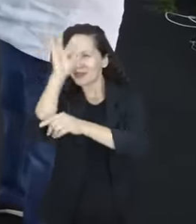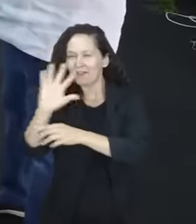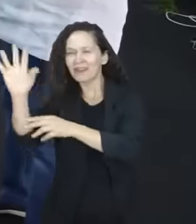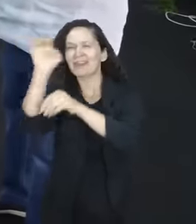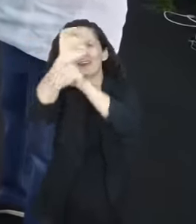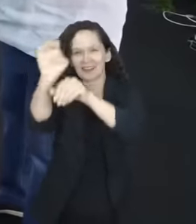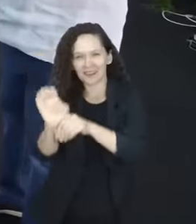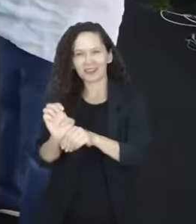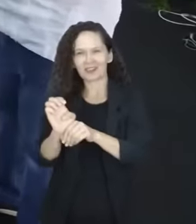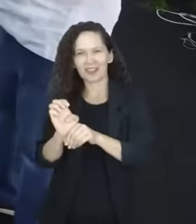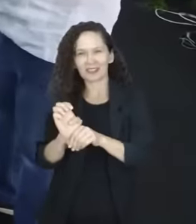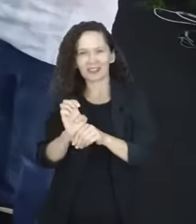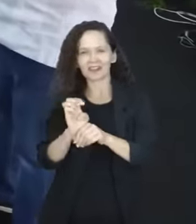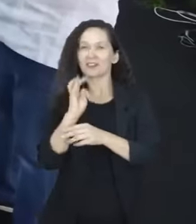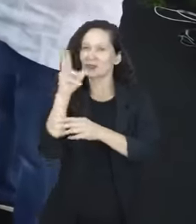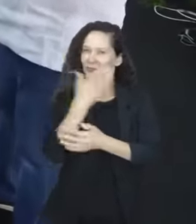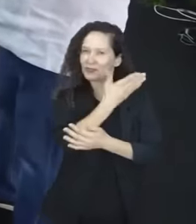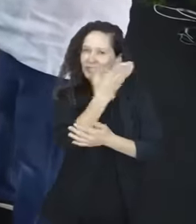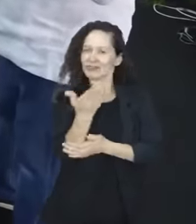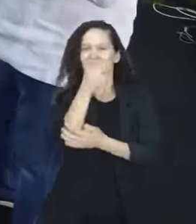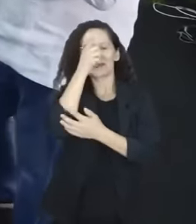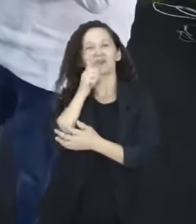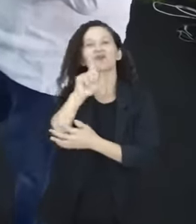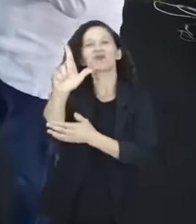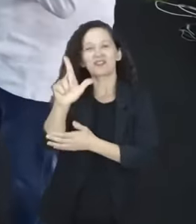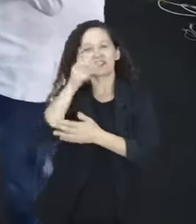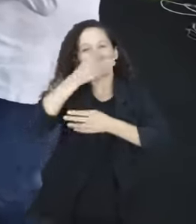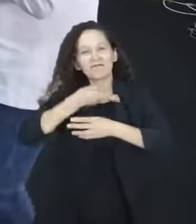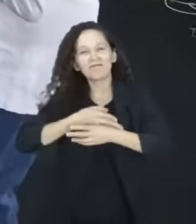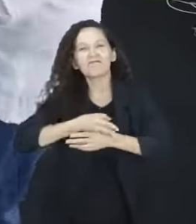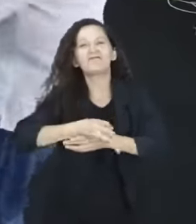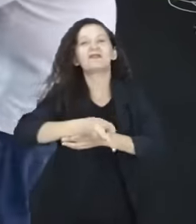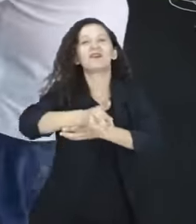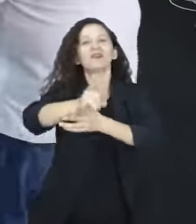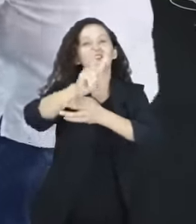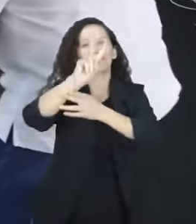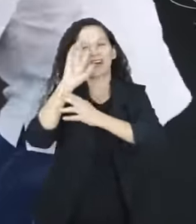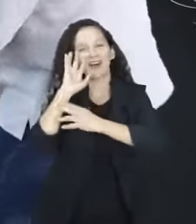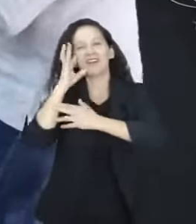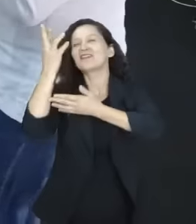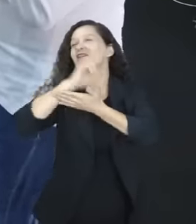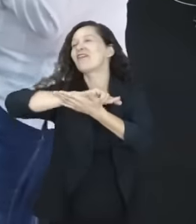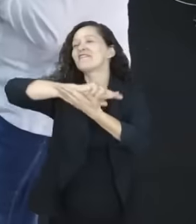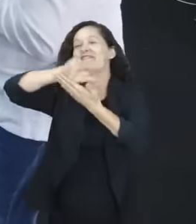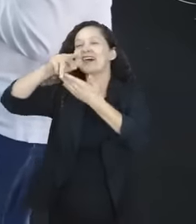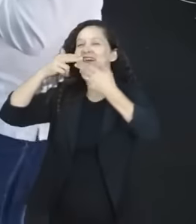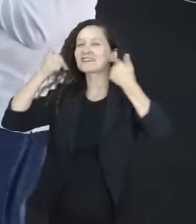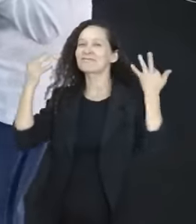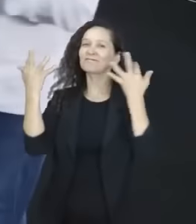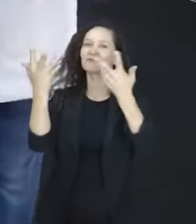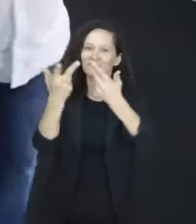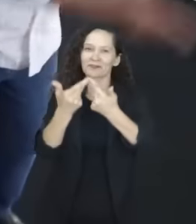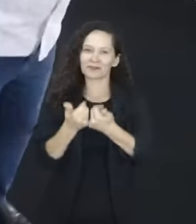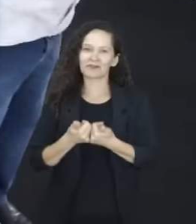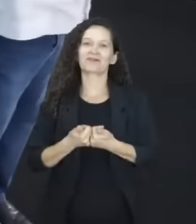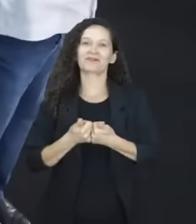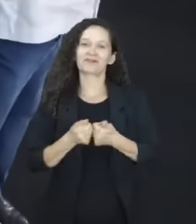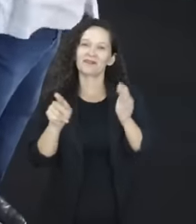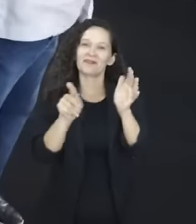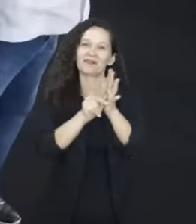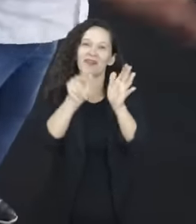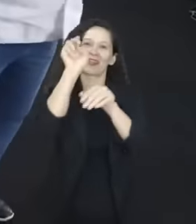poderá dar continuidade e fazer coisas ainda mais extraordinárias no estado do Ceará, porque esse